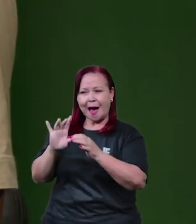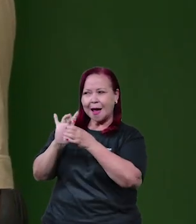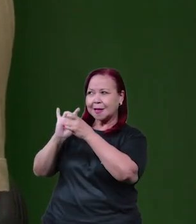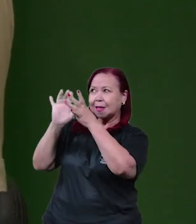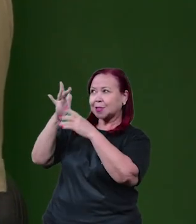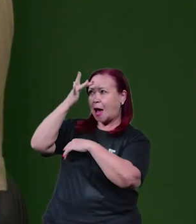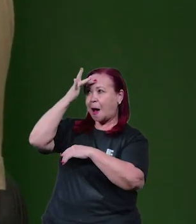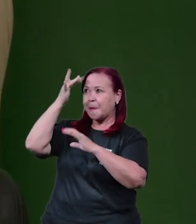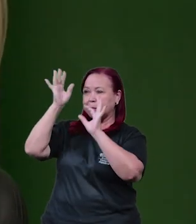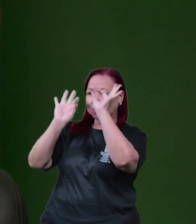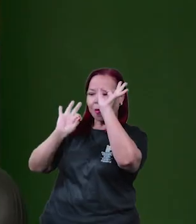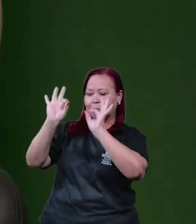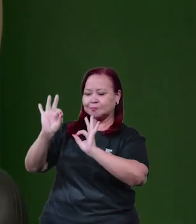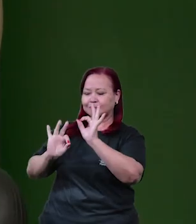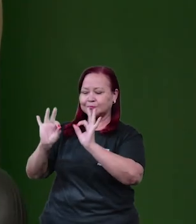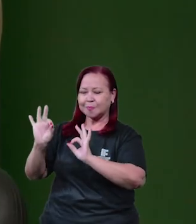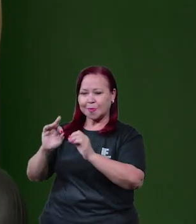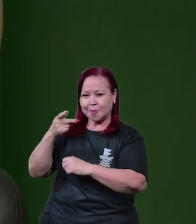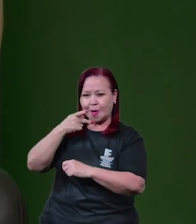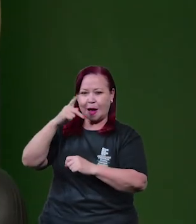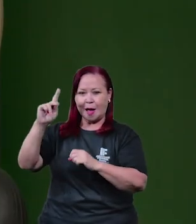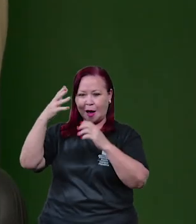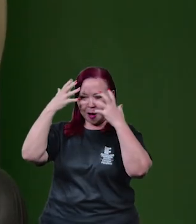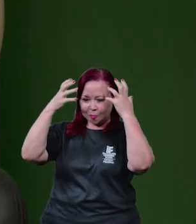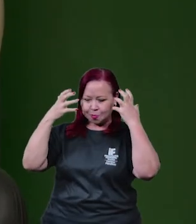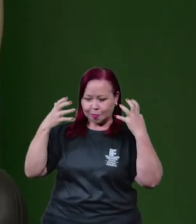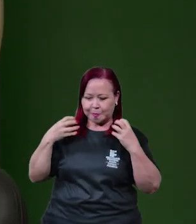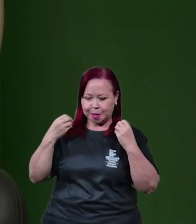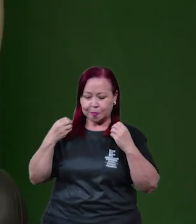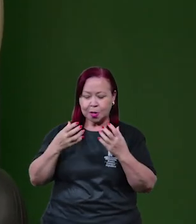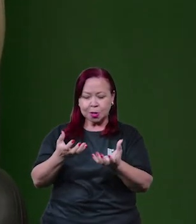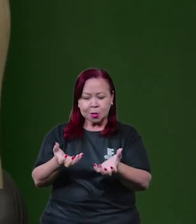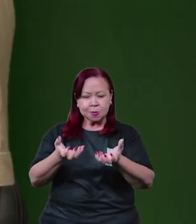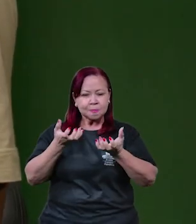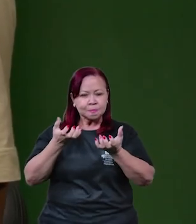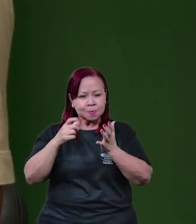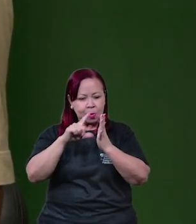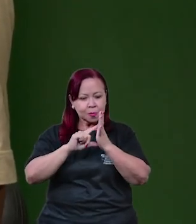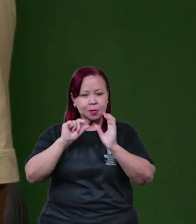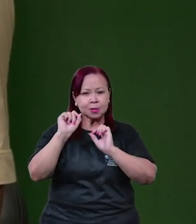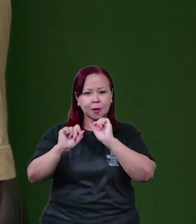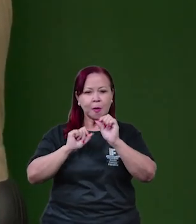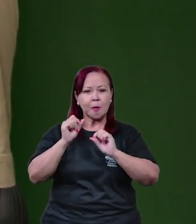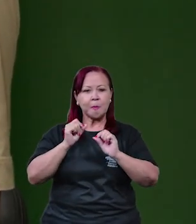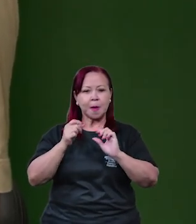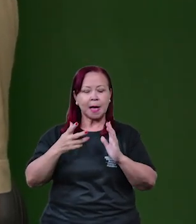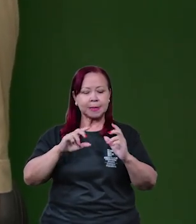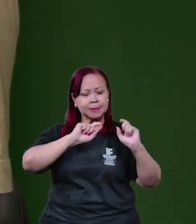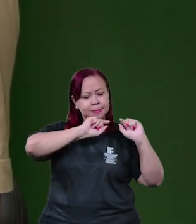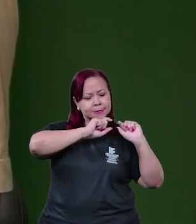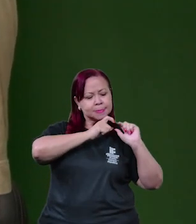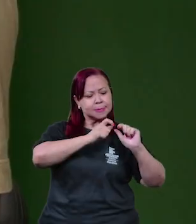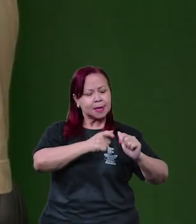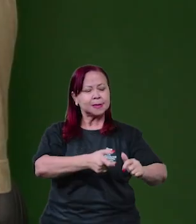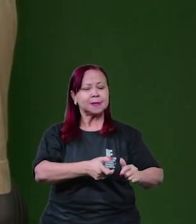fazer seu cabelo. Então, eu só queria dar esse destaque para essa tradição mesmo,